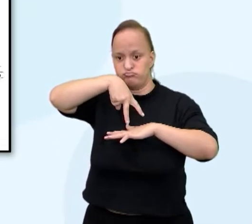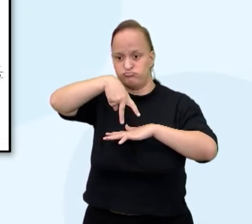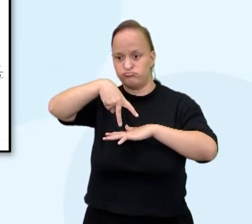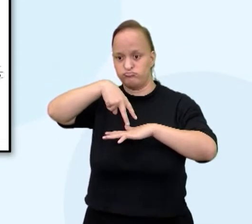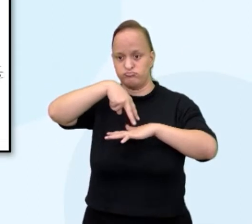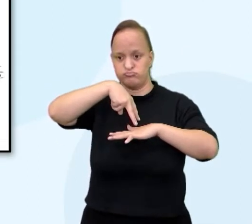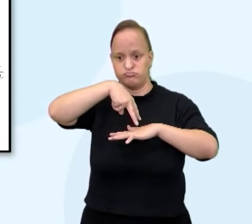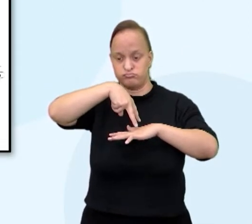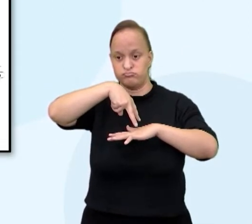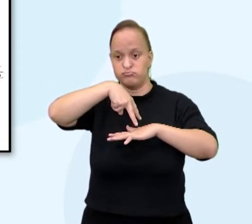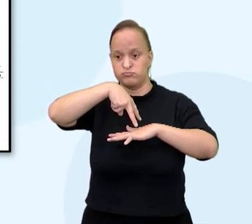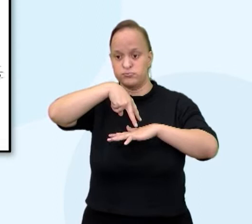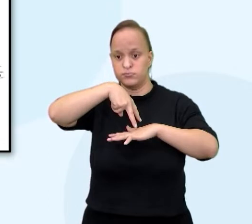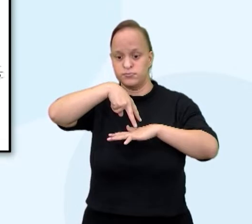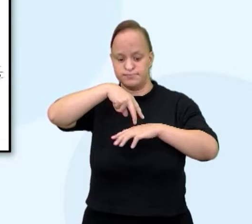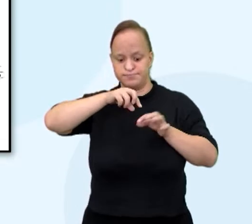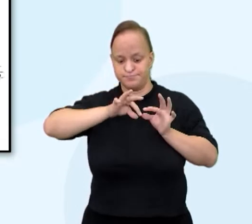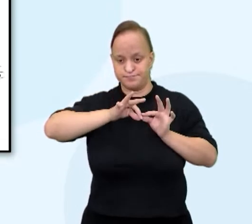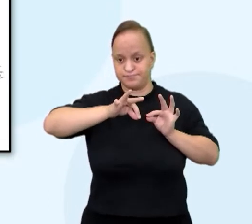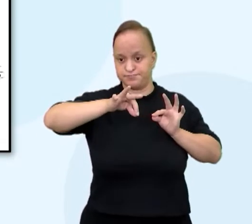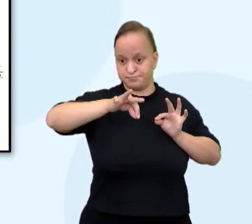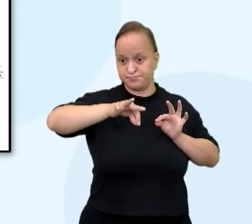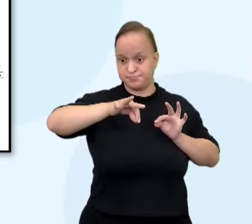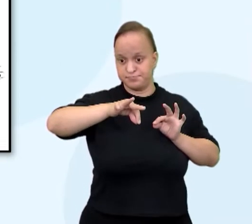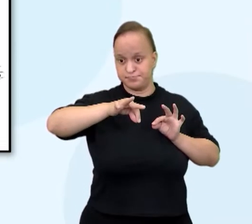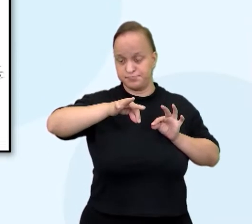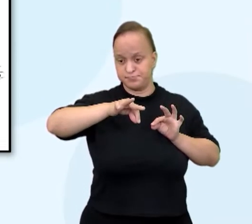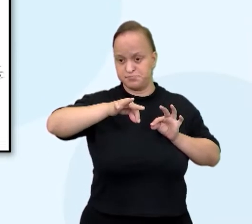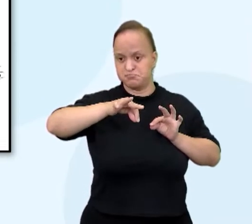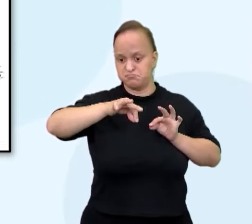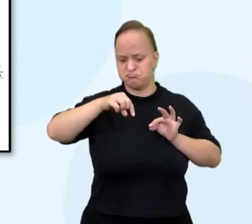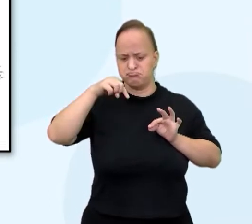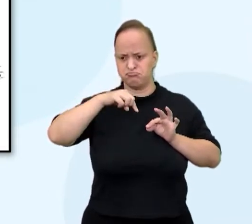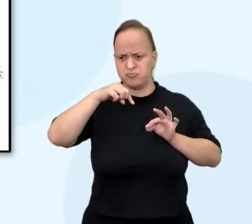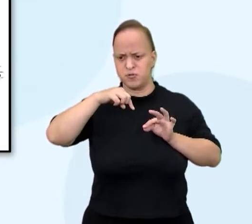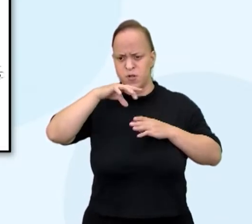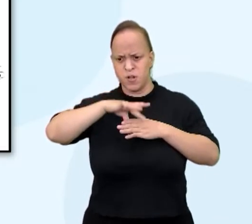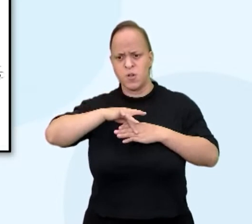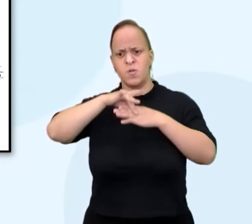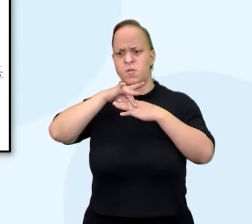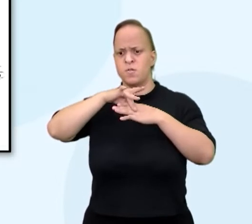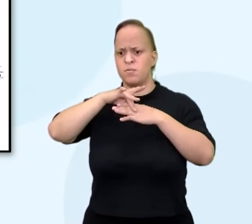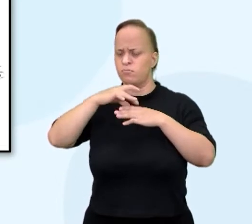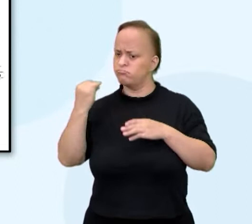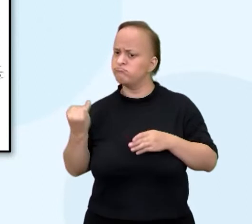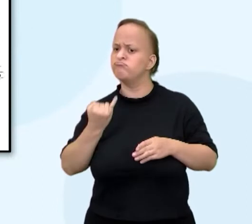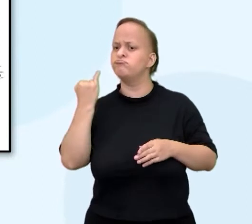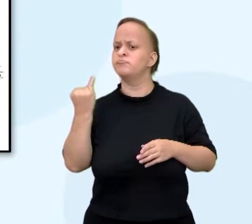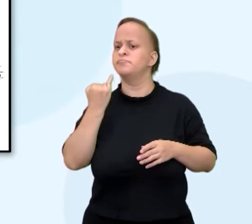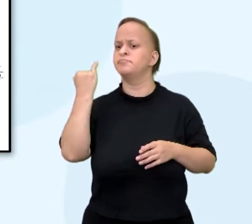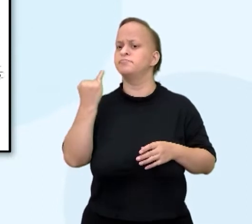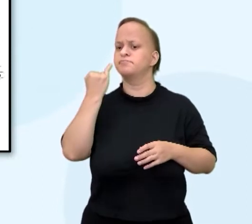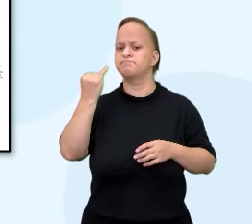rebaixada, e esse homem europeu visto como um grande líder, uma figura importante e a figura que